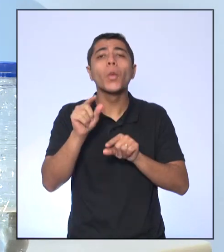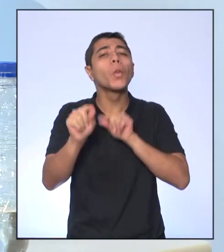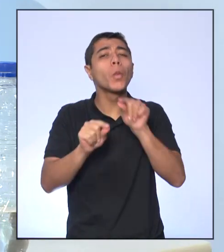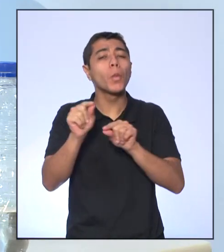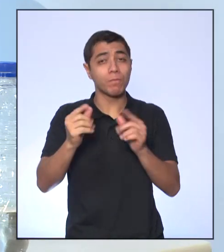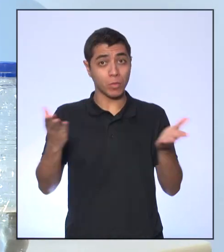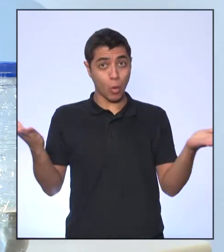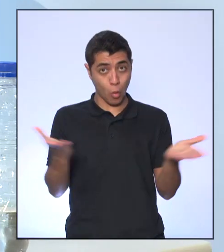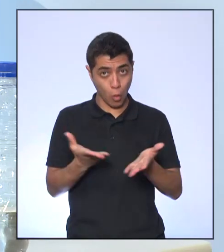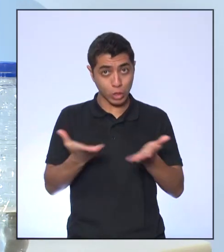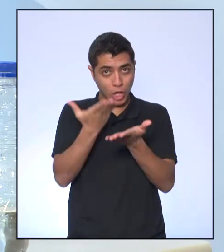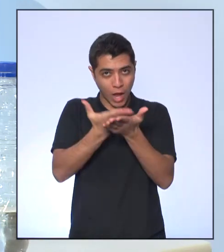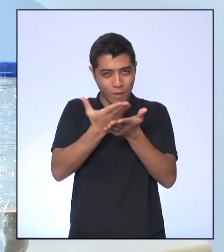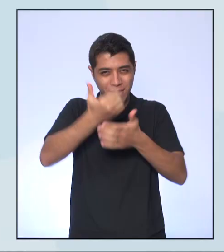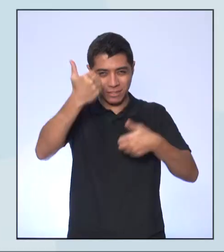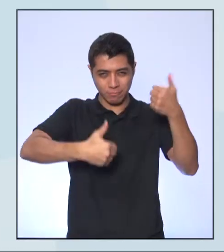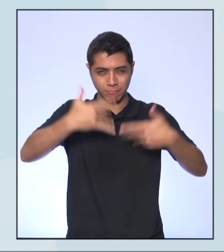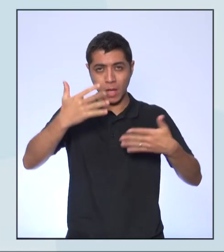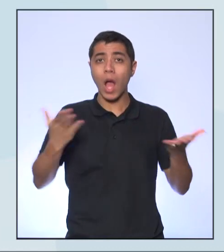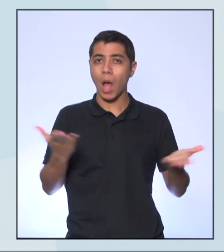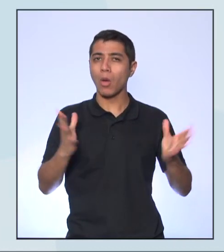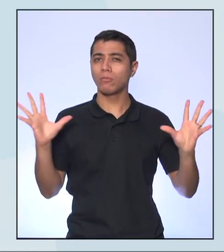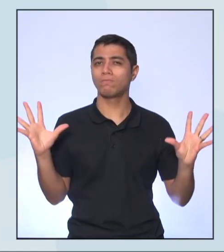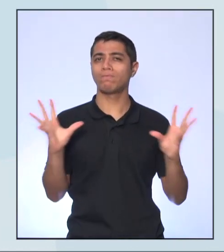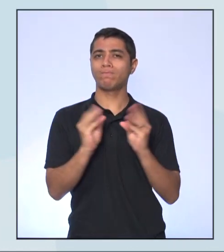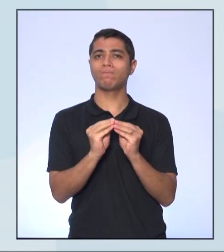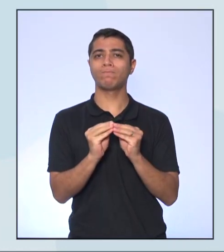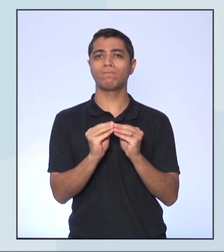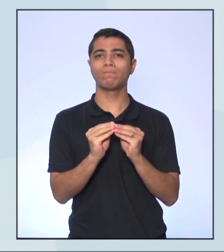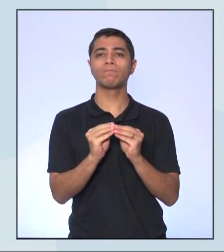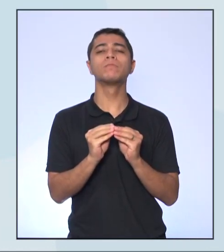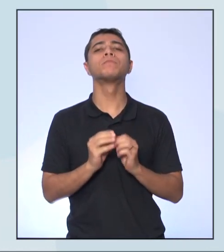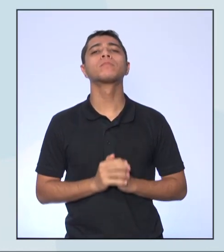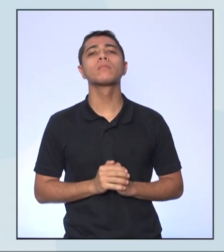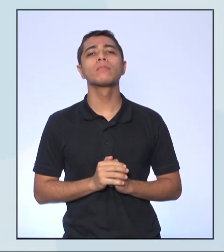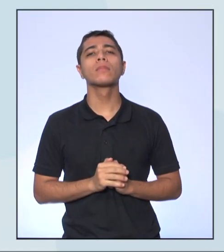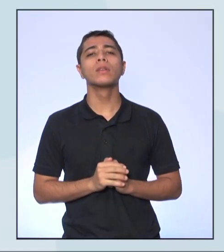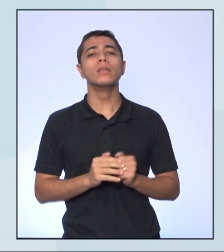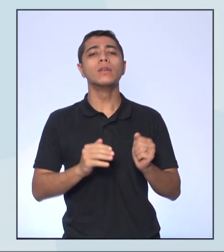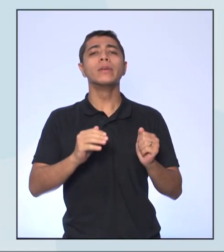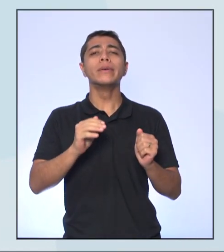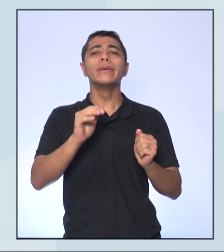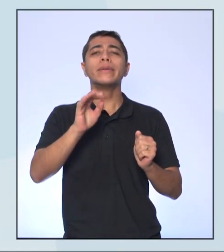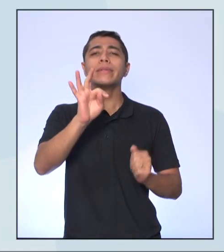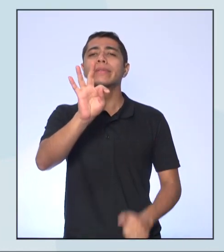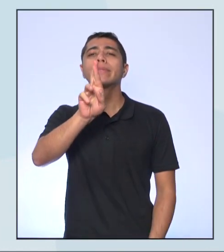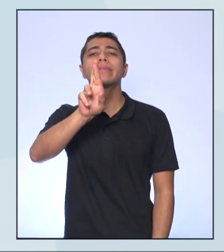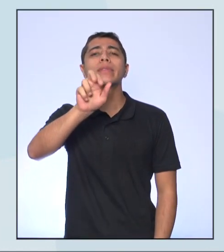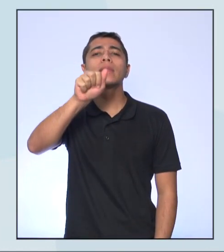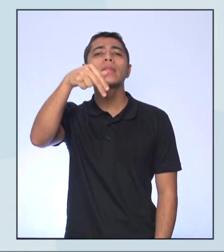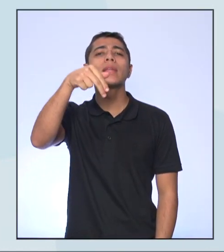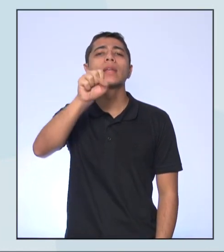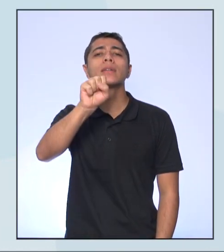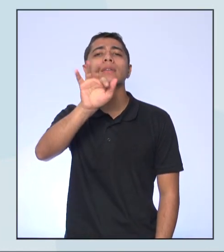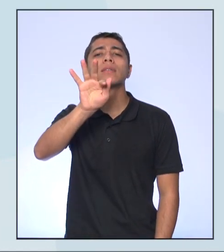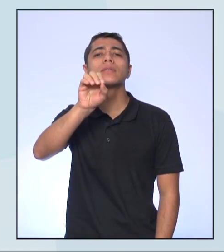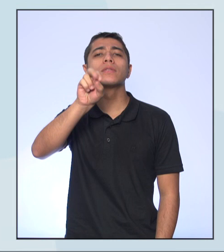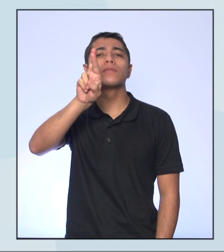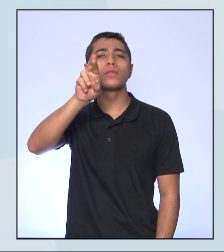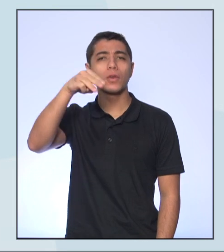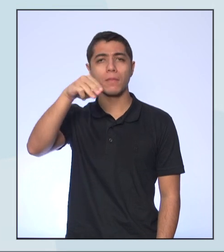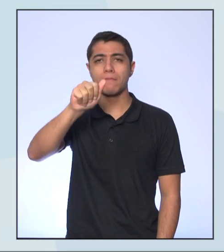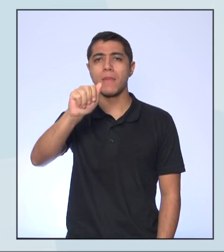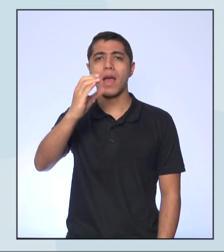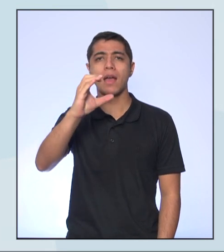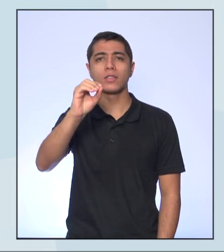hoje. A gente vai retomar o que a gente viu hoje. A gente viu o que são transformações. Então, a gente sabe que transformação é tudo que causa